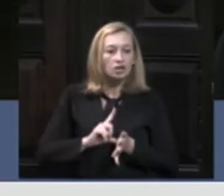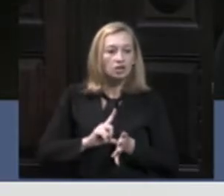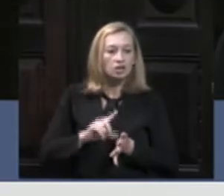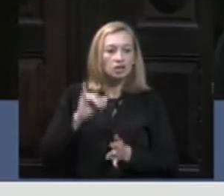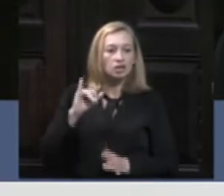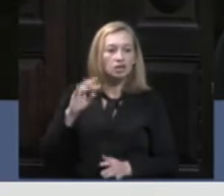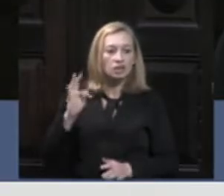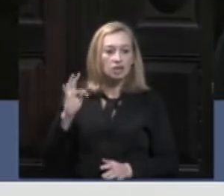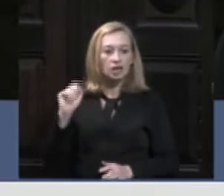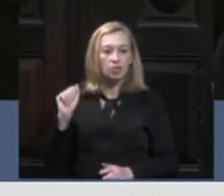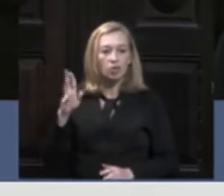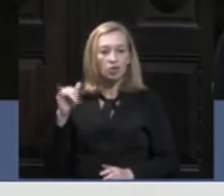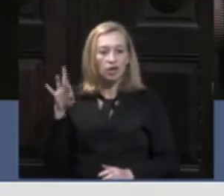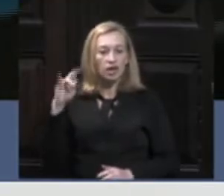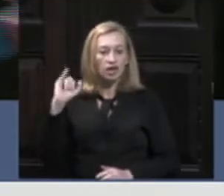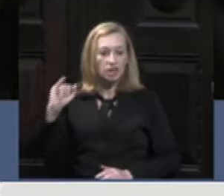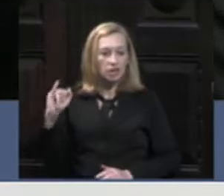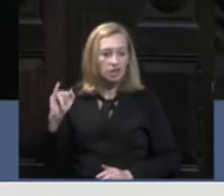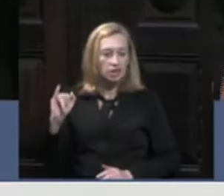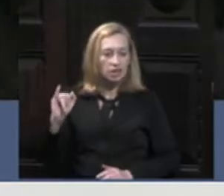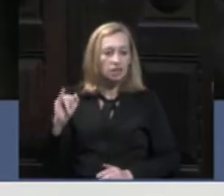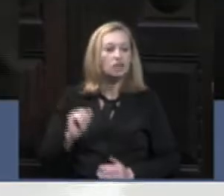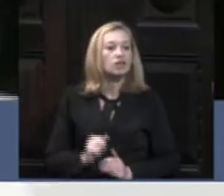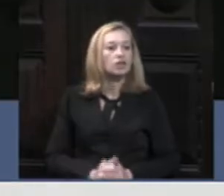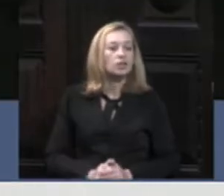Itaboraí, e percorre